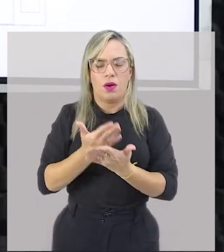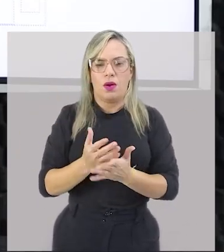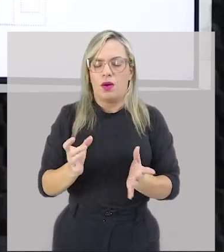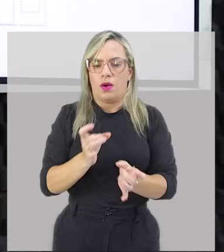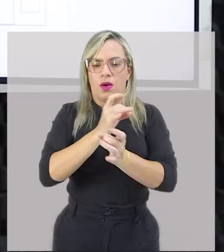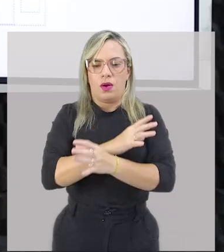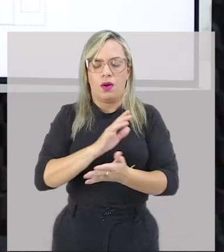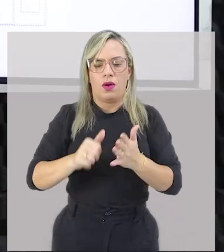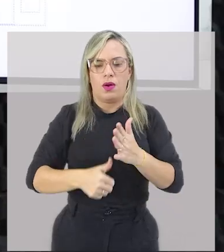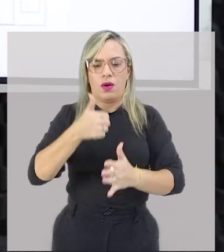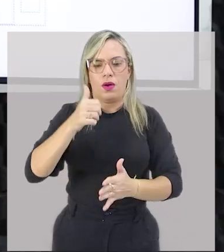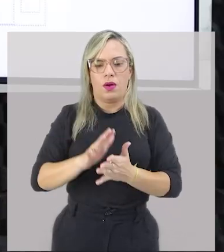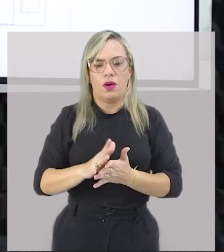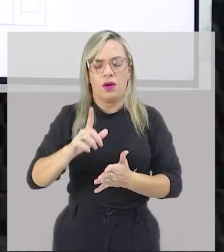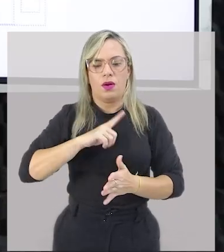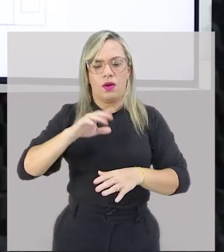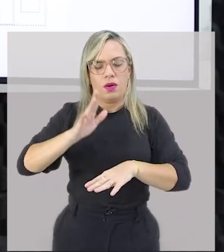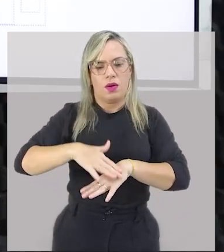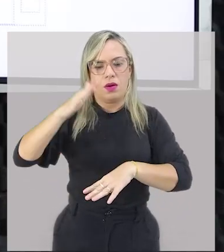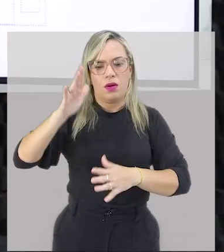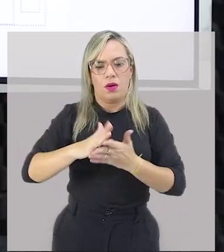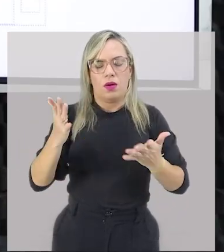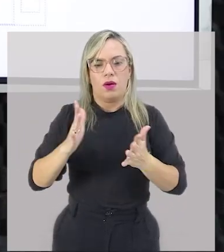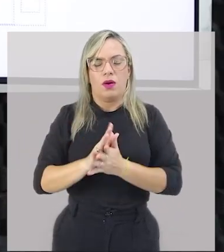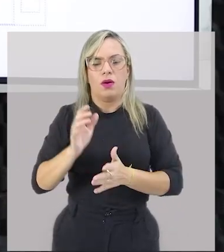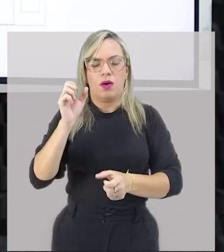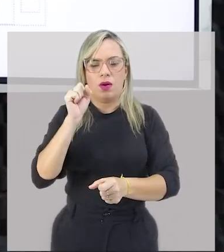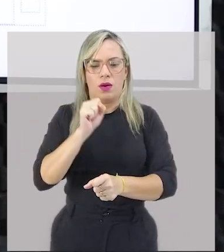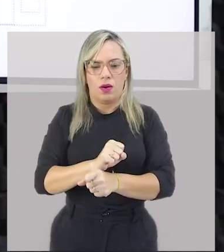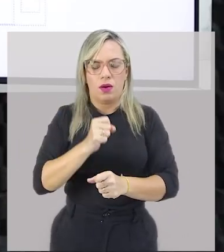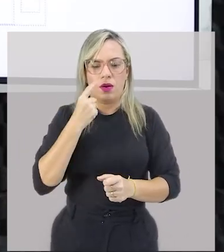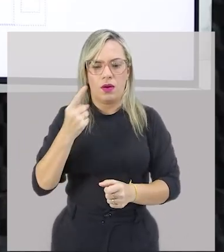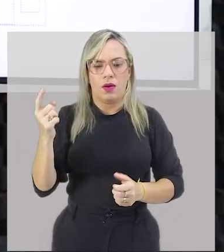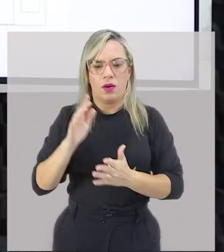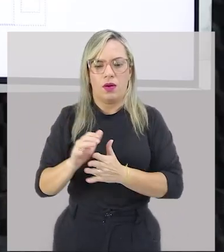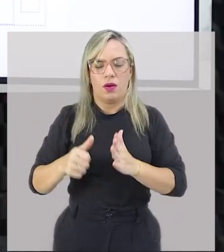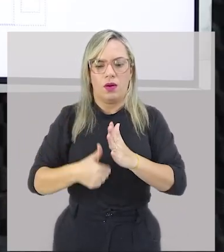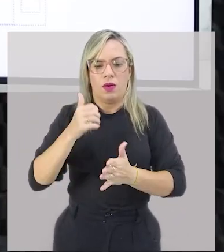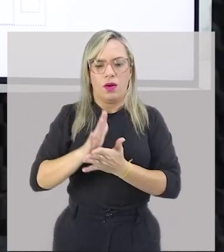primeira. Nós temos mais, tá bom? Mas a gente fica por aqui nessa primeira aula. Eu